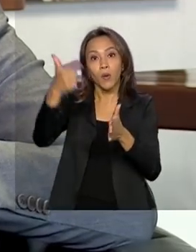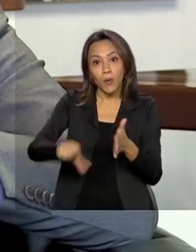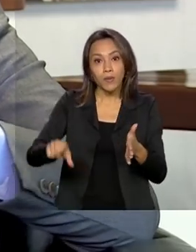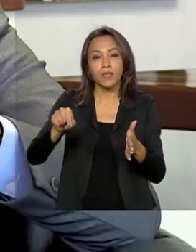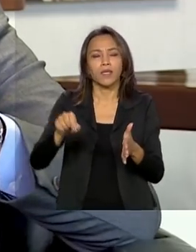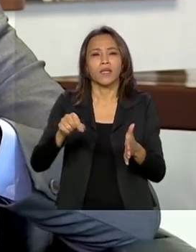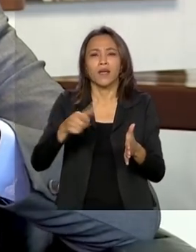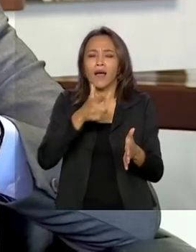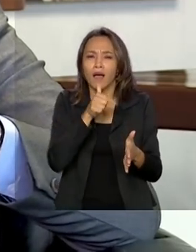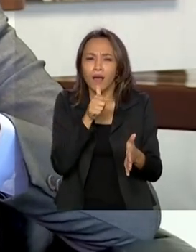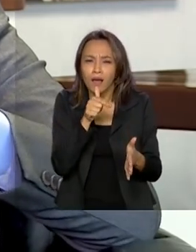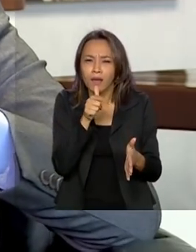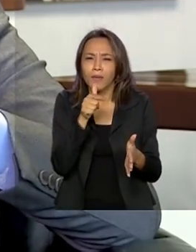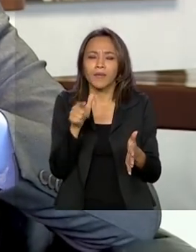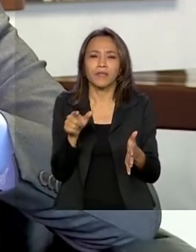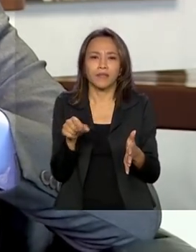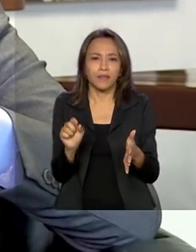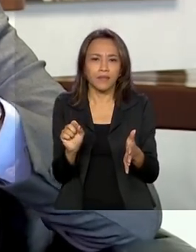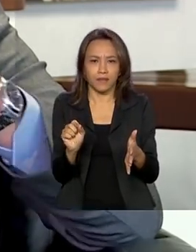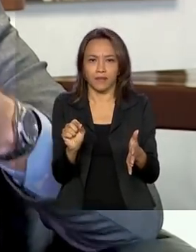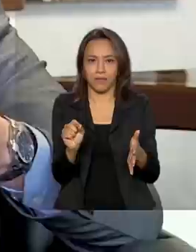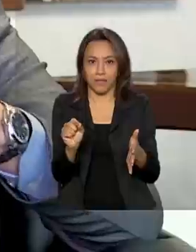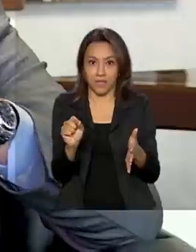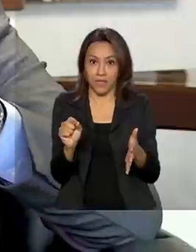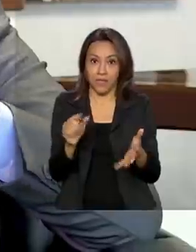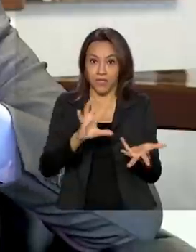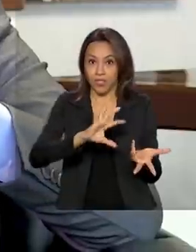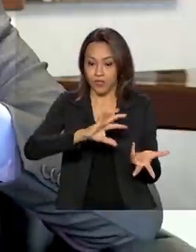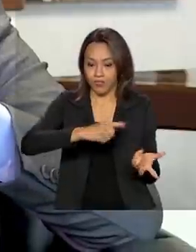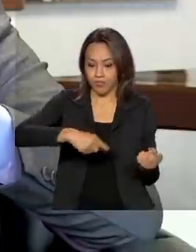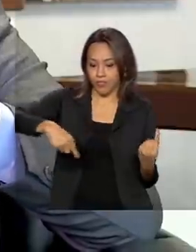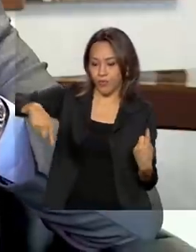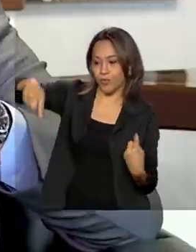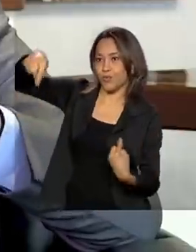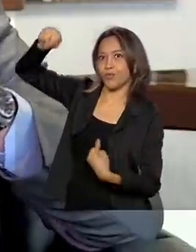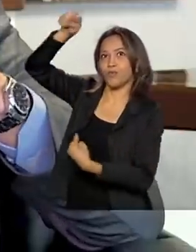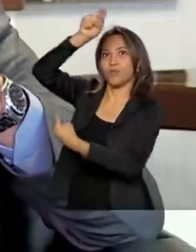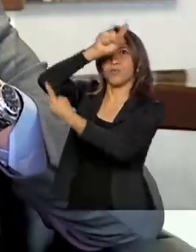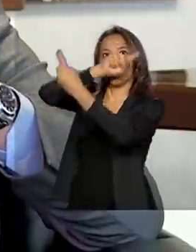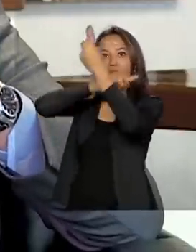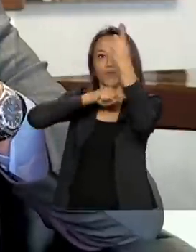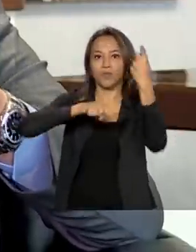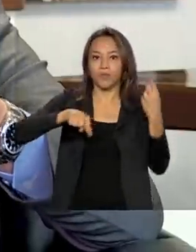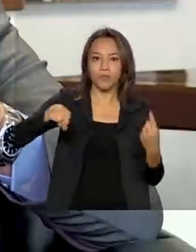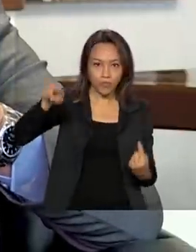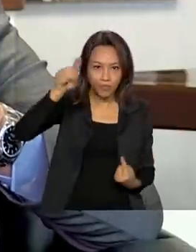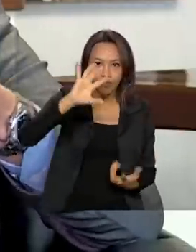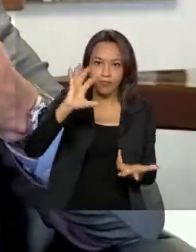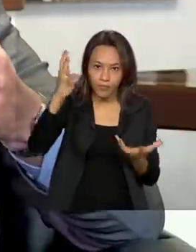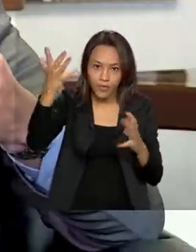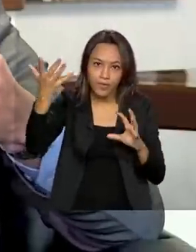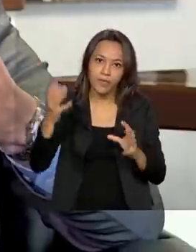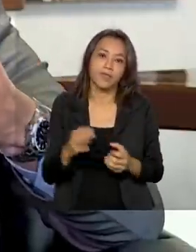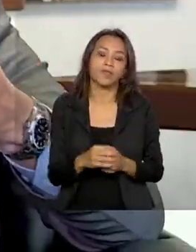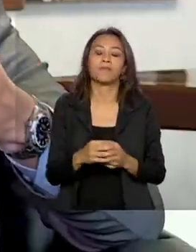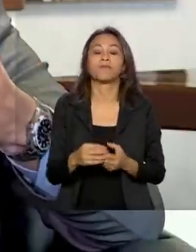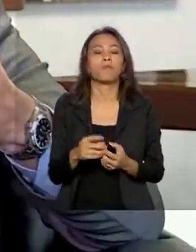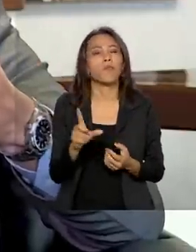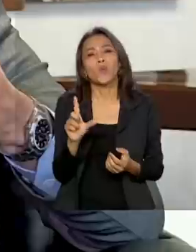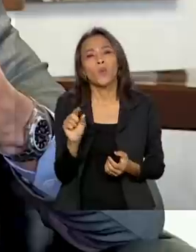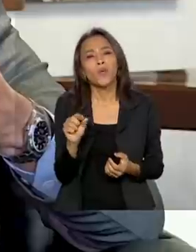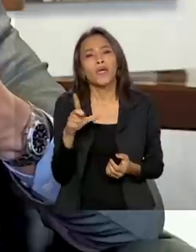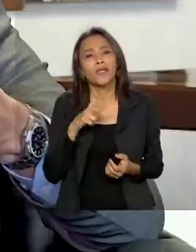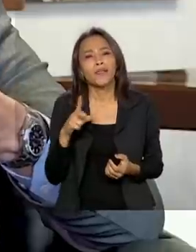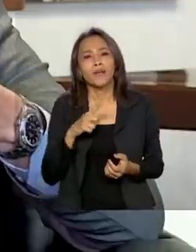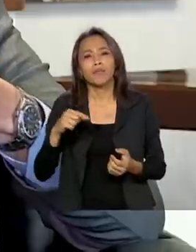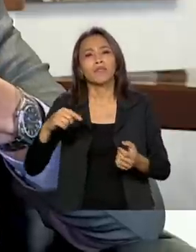questão do processo de fotossíntese e fixação do gás carbônico, enfim. Então, o que nós temos no